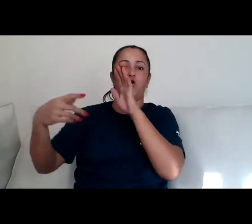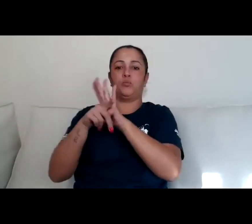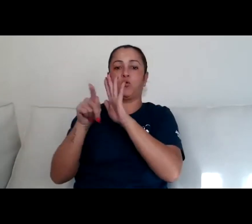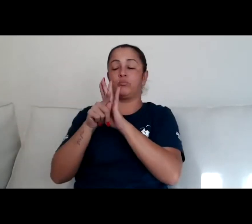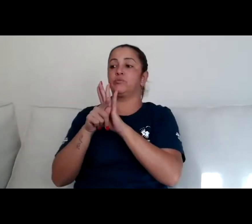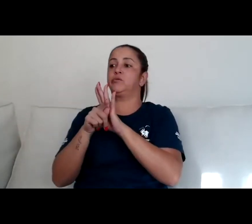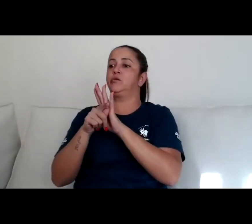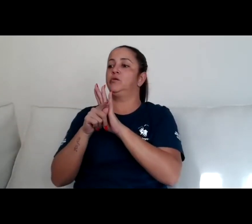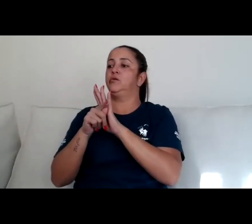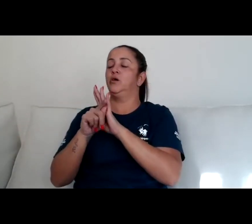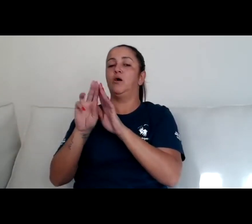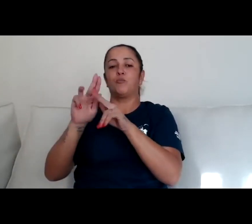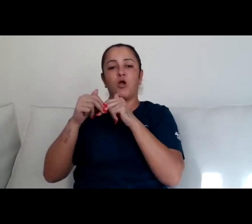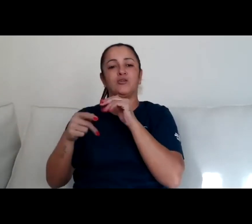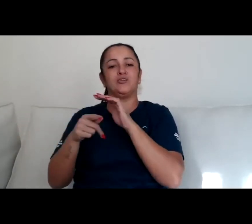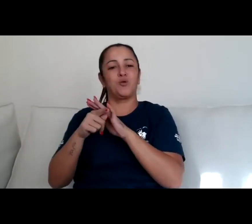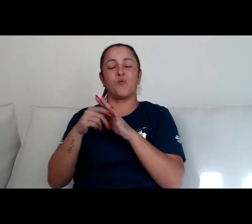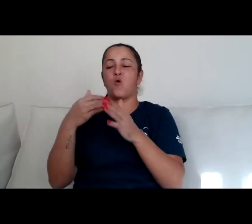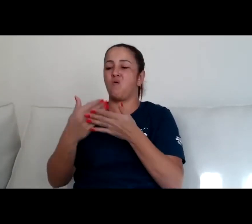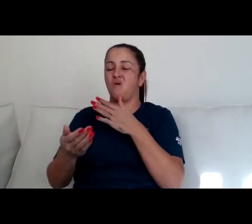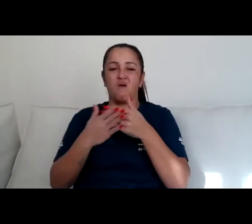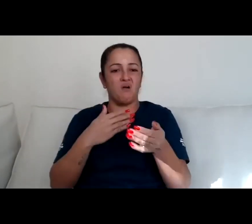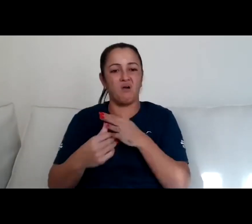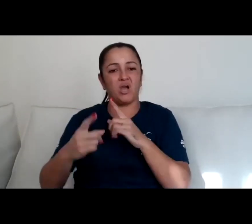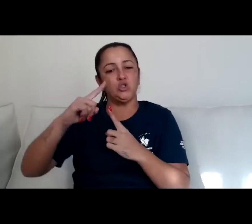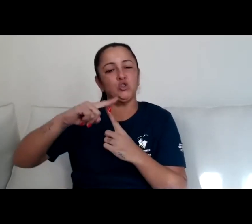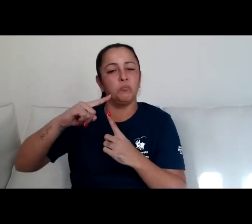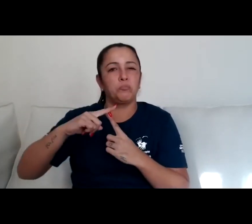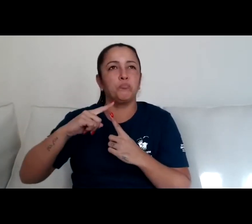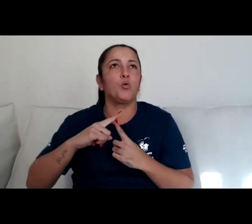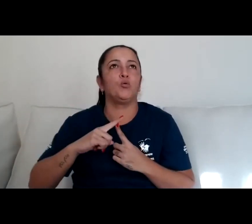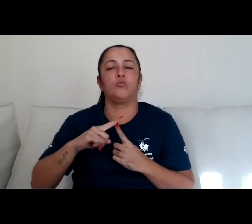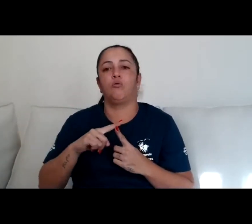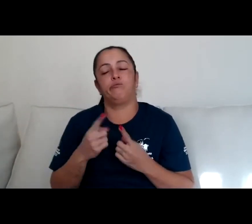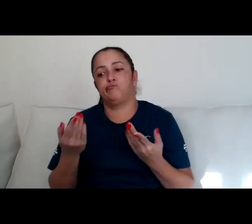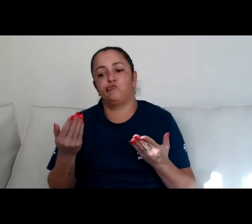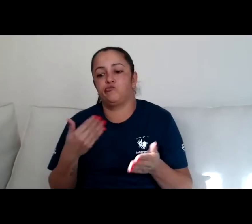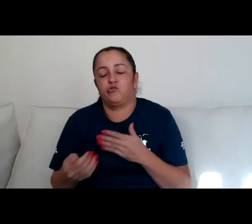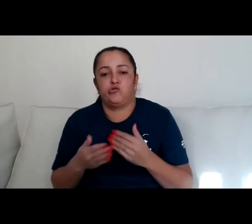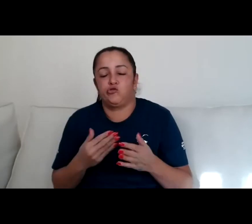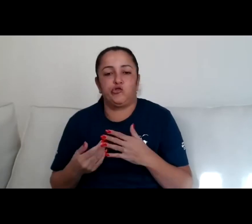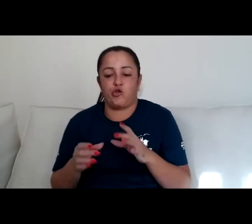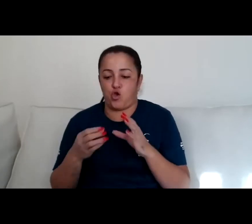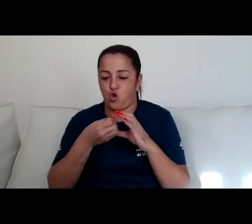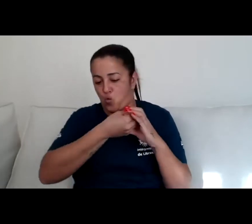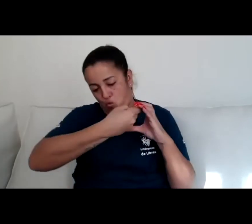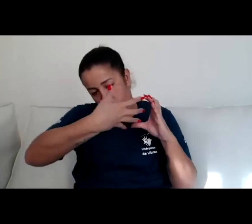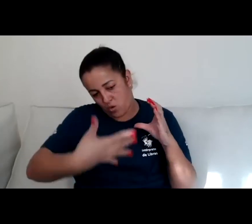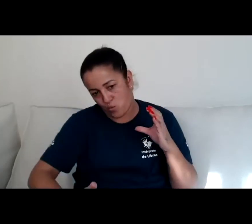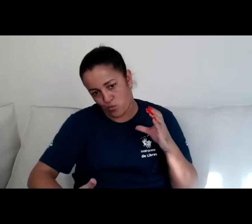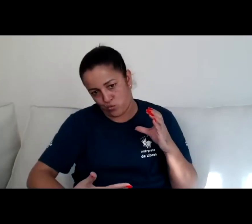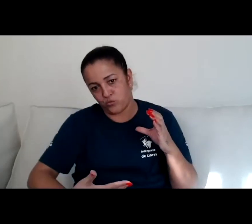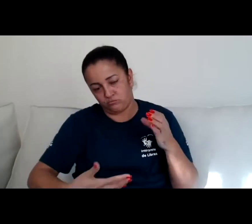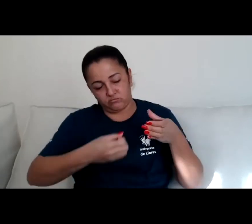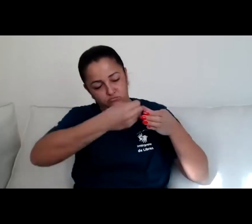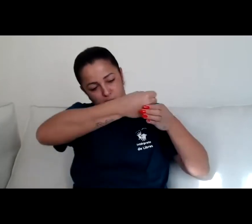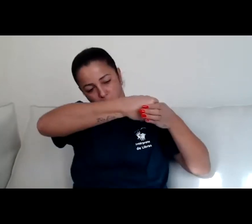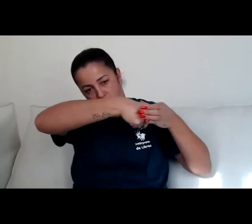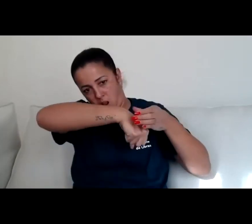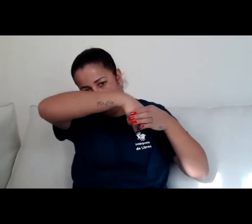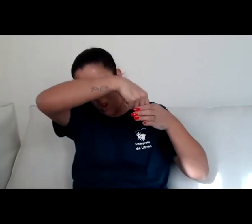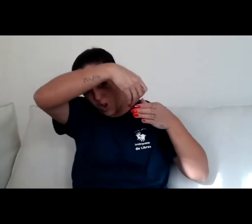sobre qualquer tipo de conteúdo, né? Então, quando a gente fala do campo da literatura, a literatura é um lugar que